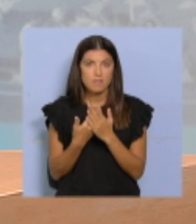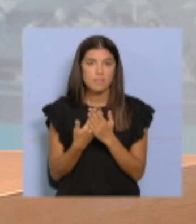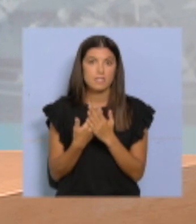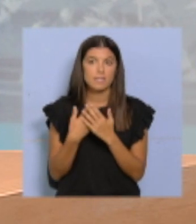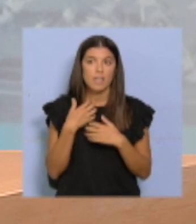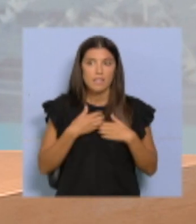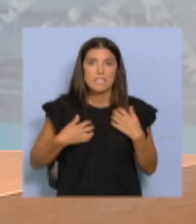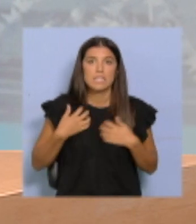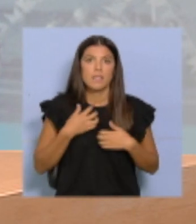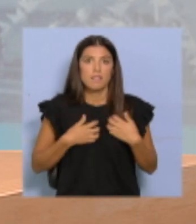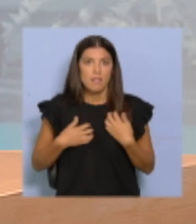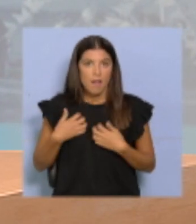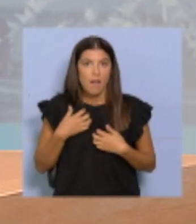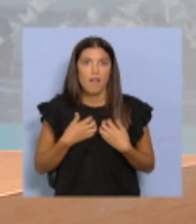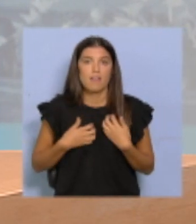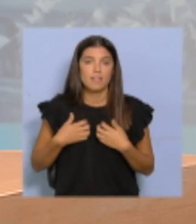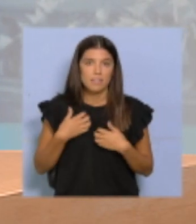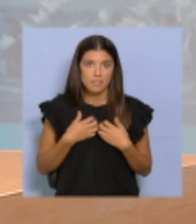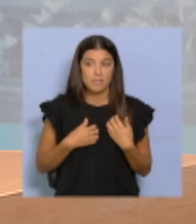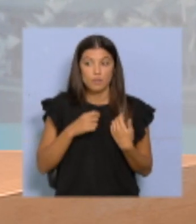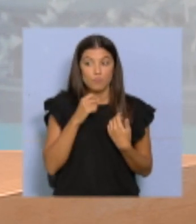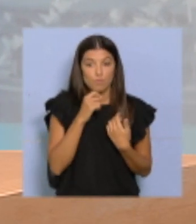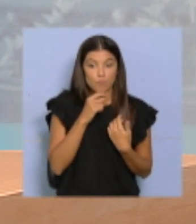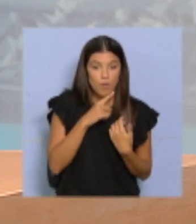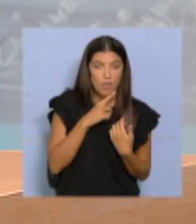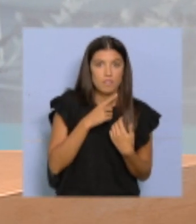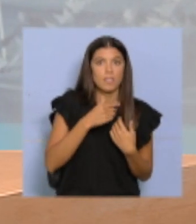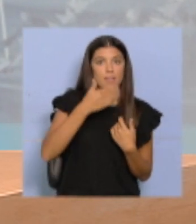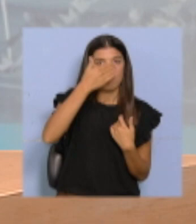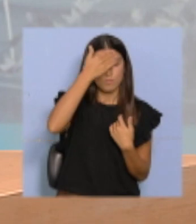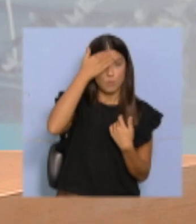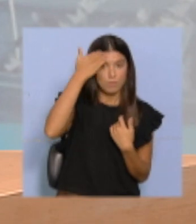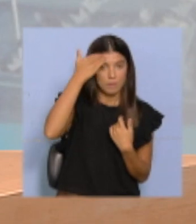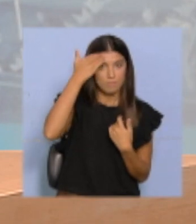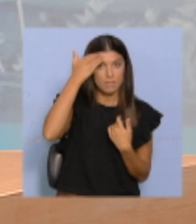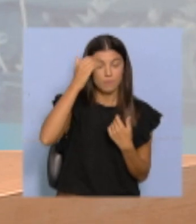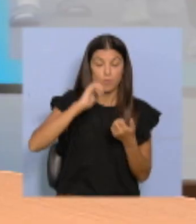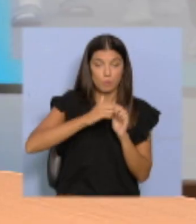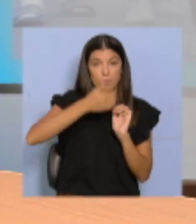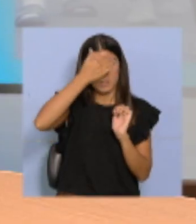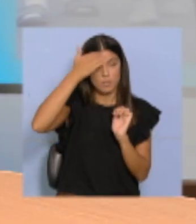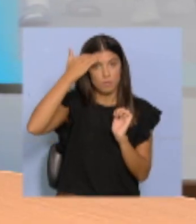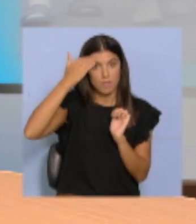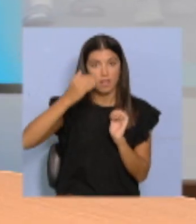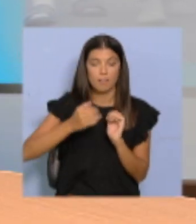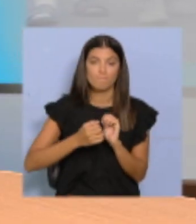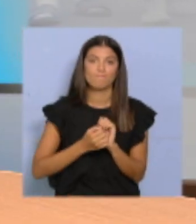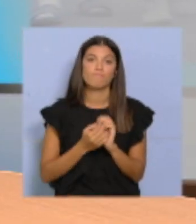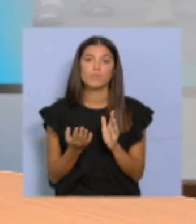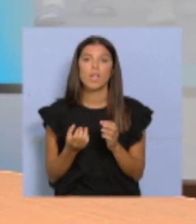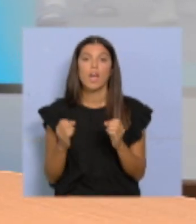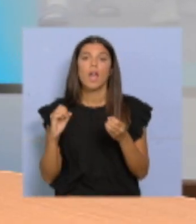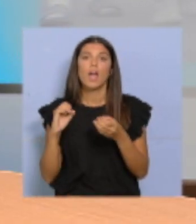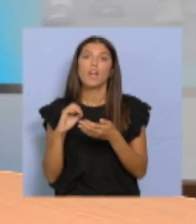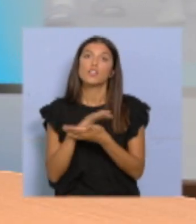todas essas ansiedades que podem gerar ou não, de facto, problemas de saúde mental. As notícias sobre a saúde mental geram mais